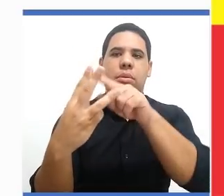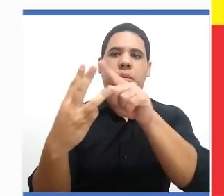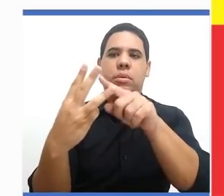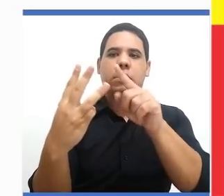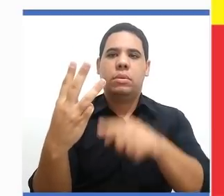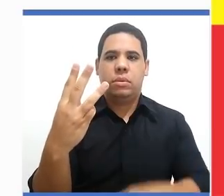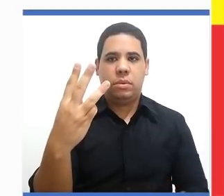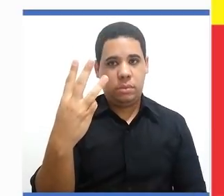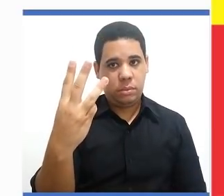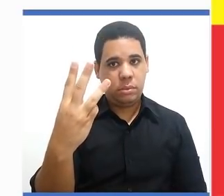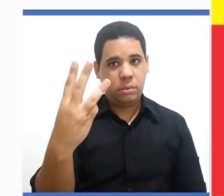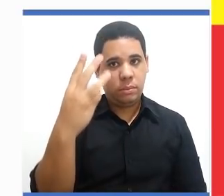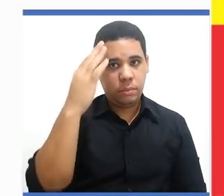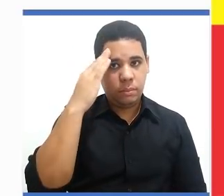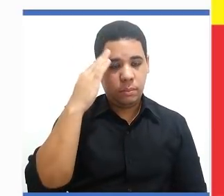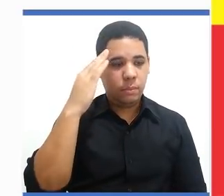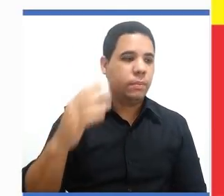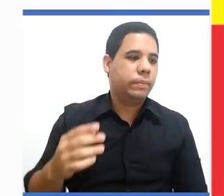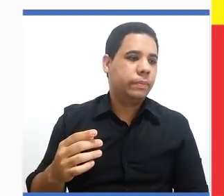Andou 3 casas.